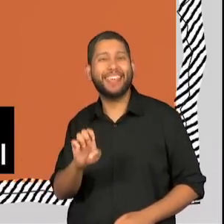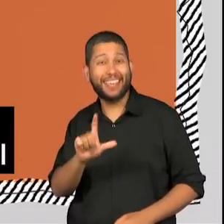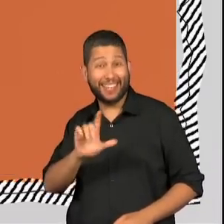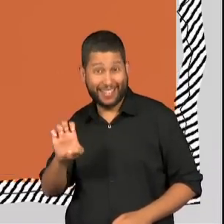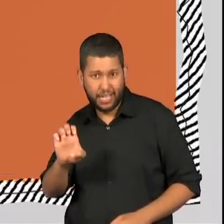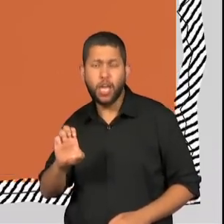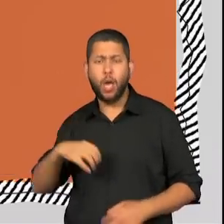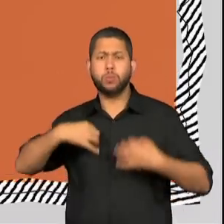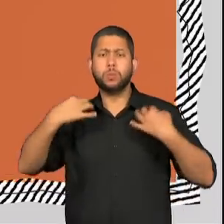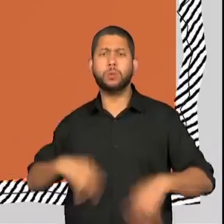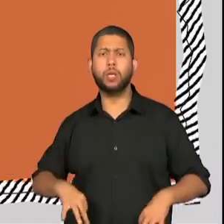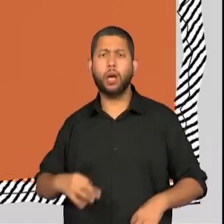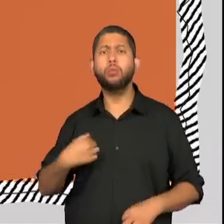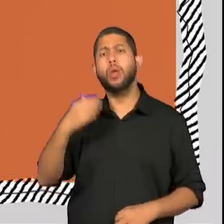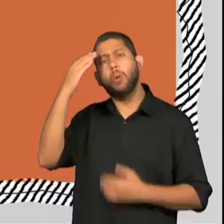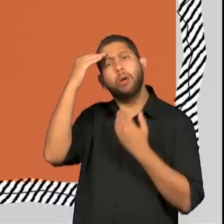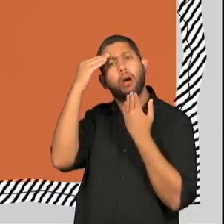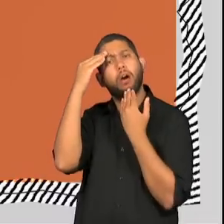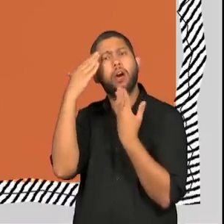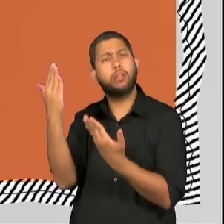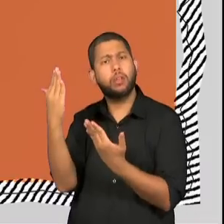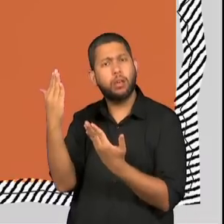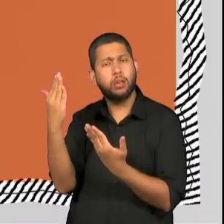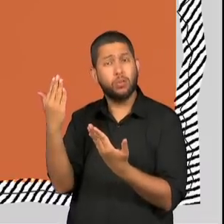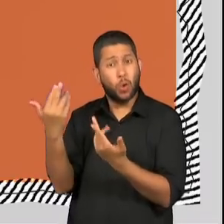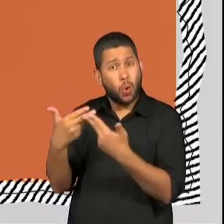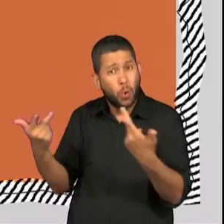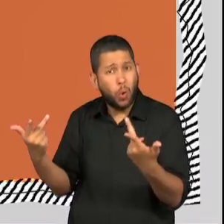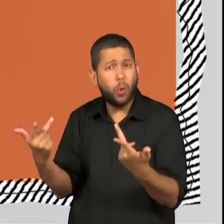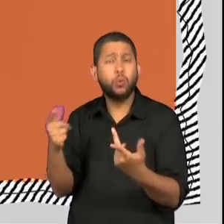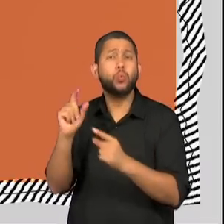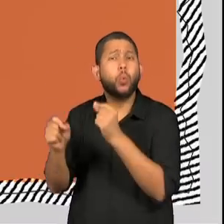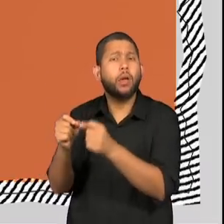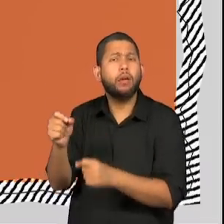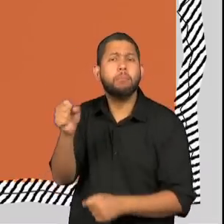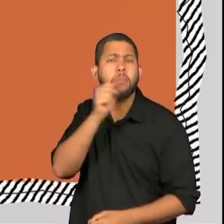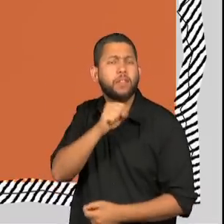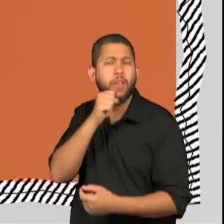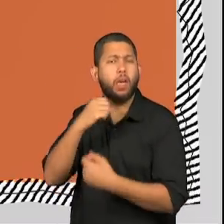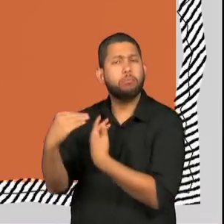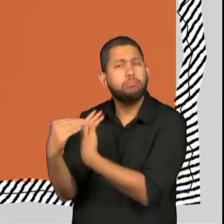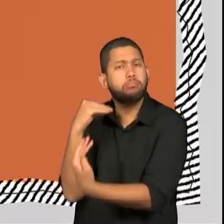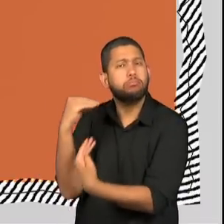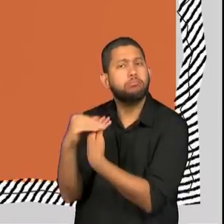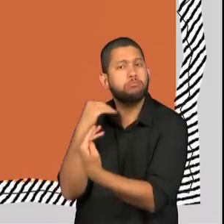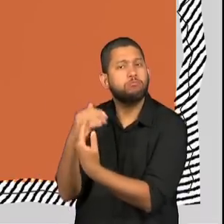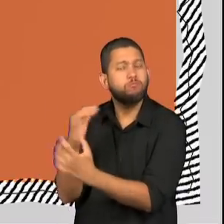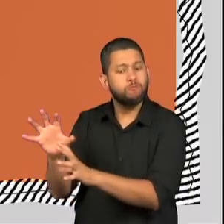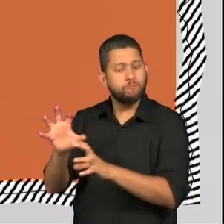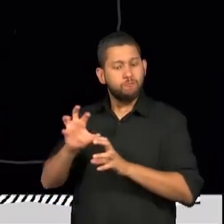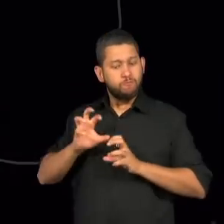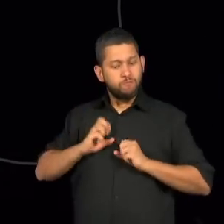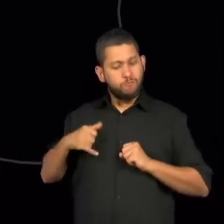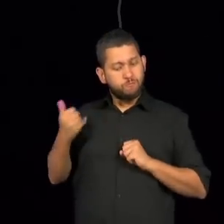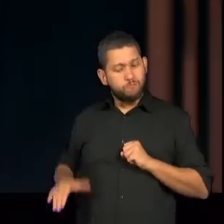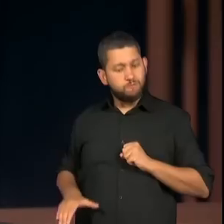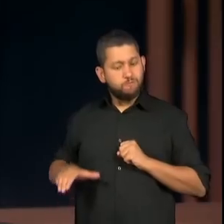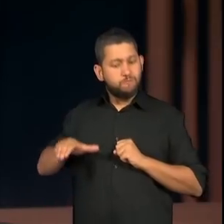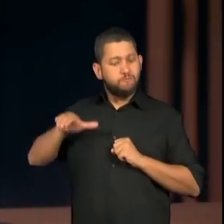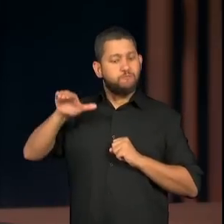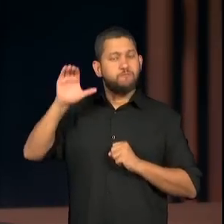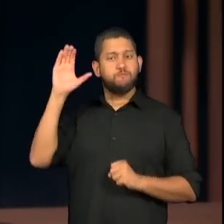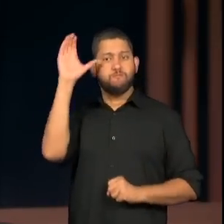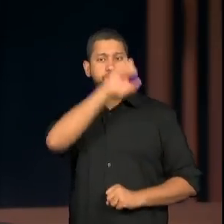aqui. Só agradeço, mais do que mereço. Sabedoria dos mais velhos, pra mim foi herança de berço.